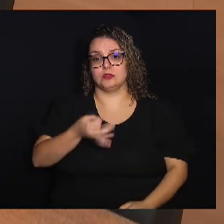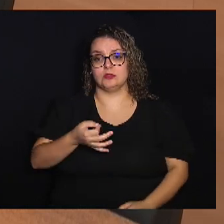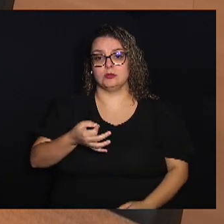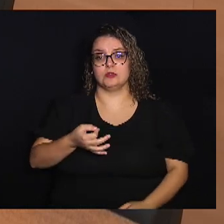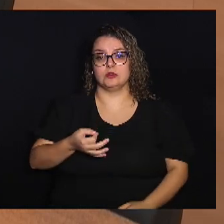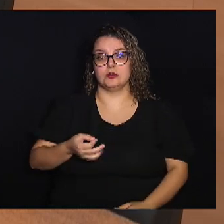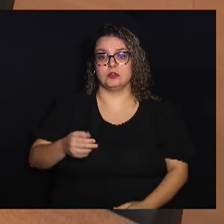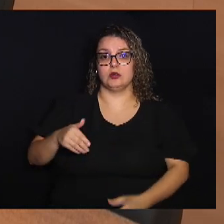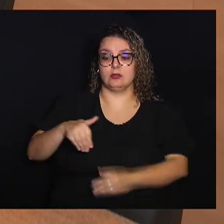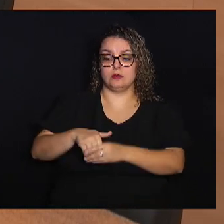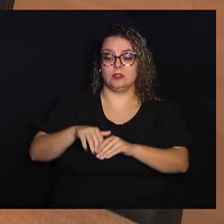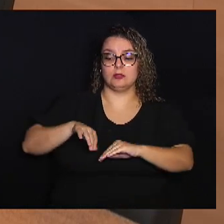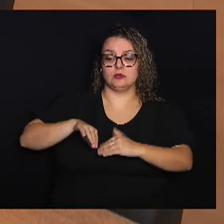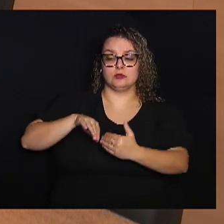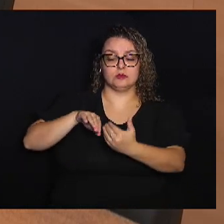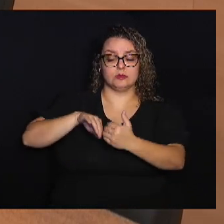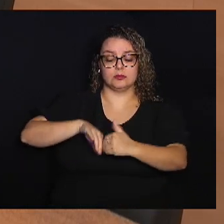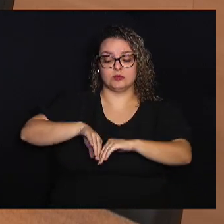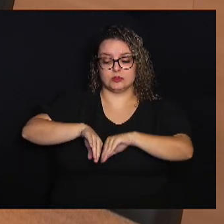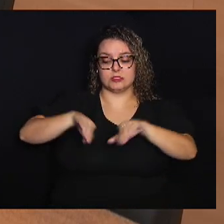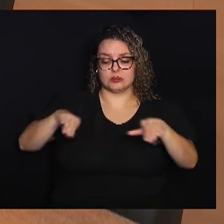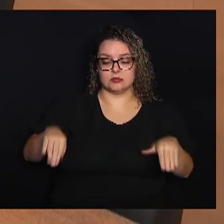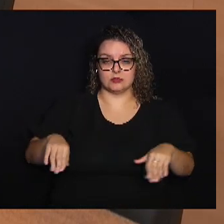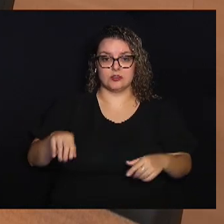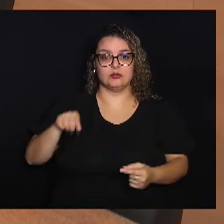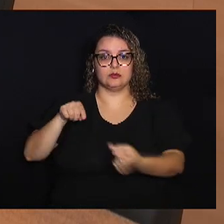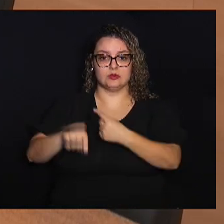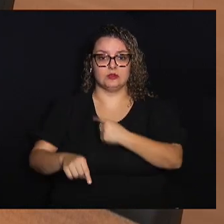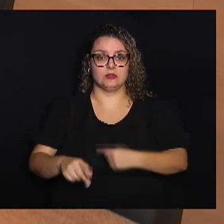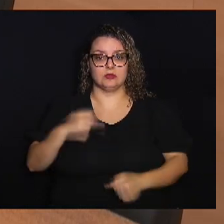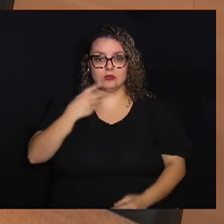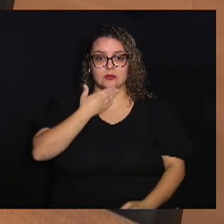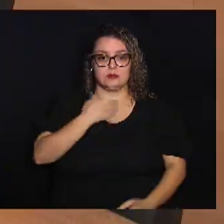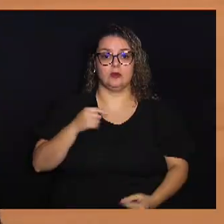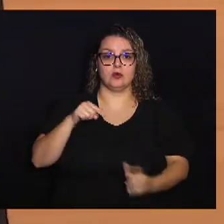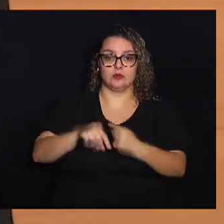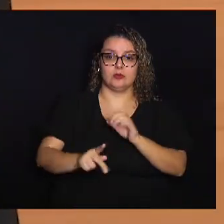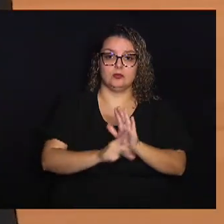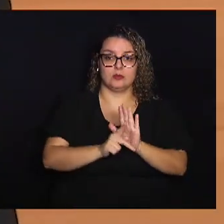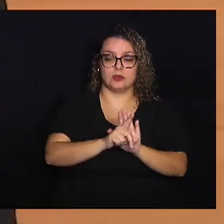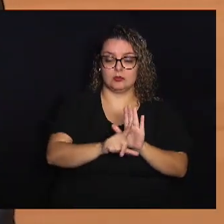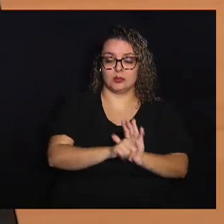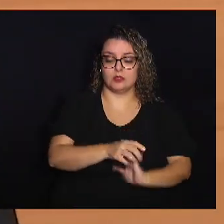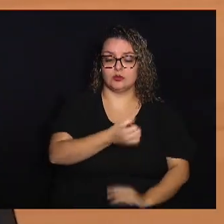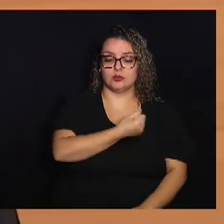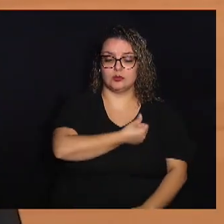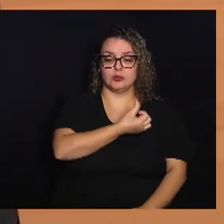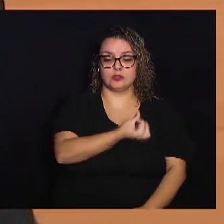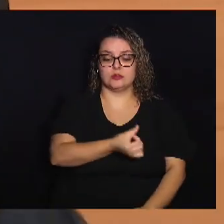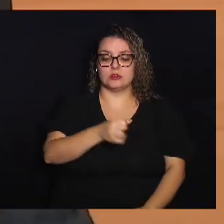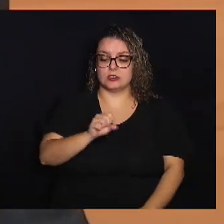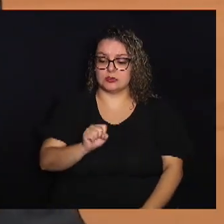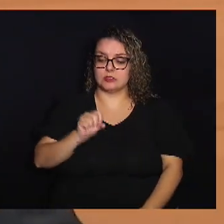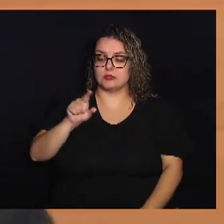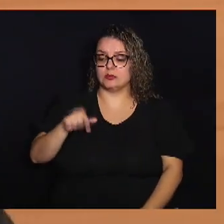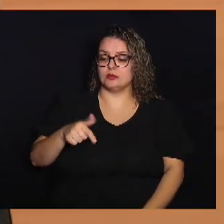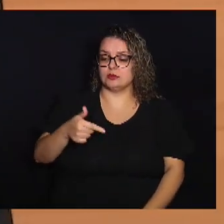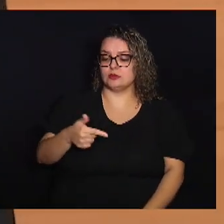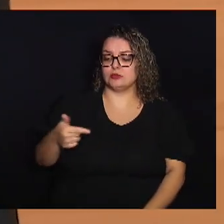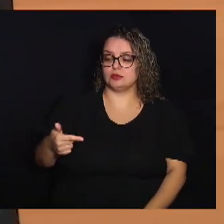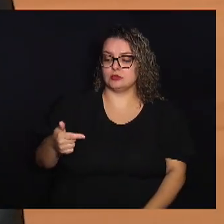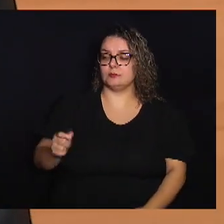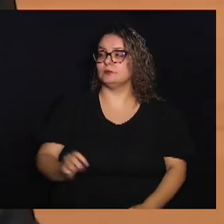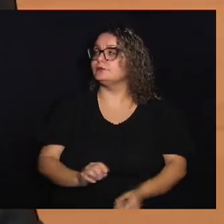voto separado divergente pelo senhor Carmo Luiz, contrário ao projeto de lei número 68 de 2022,